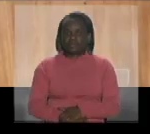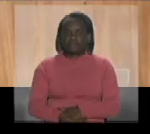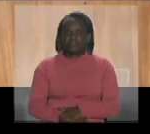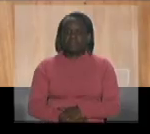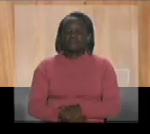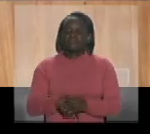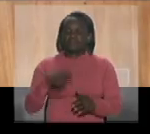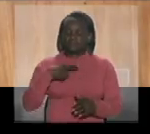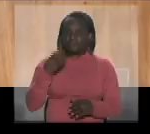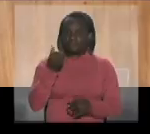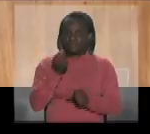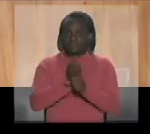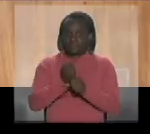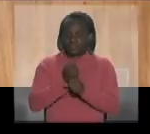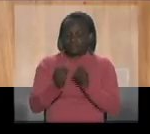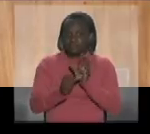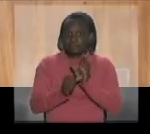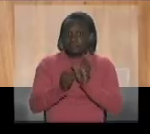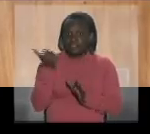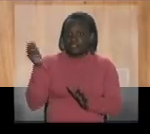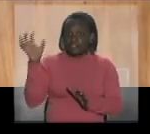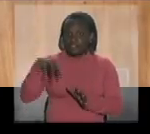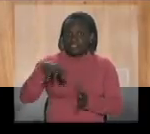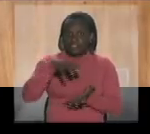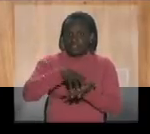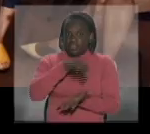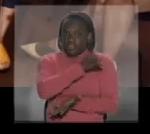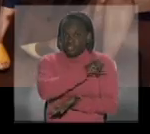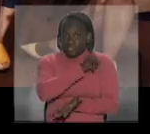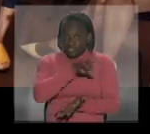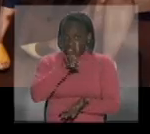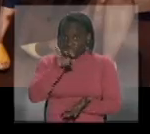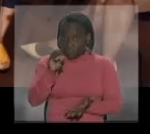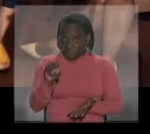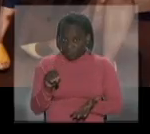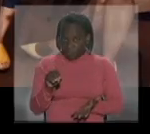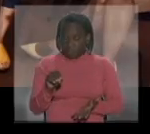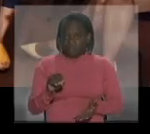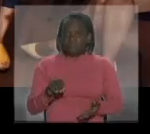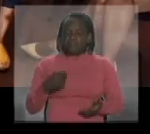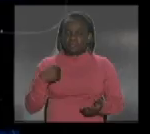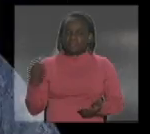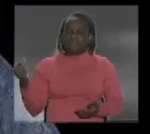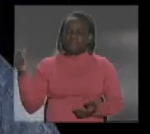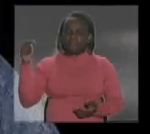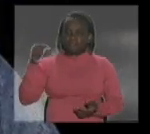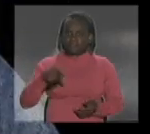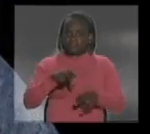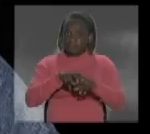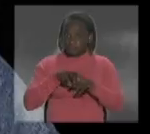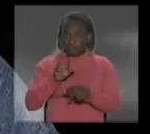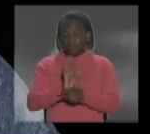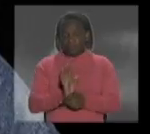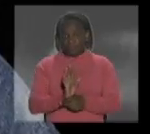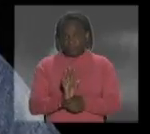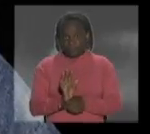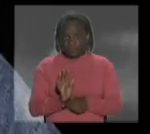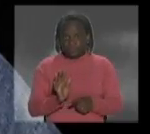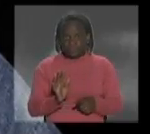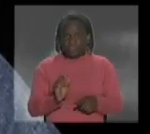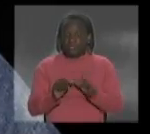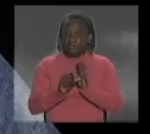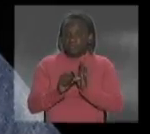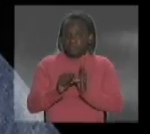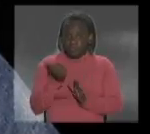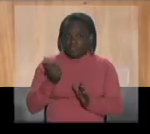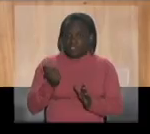Fazem 6 anos que eu vim pela primeira vez no centro da cidade, aqui no Rio, né? E eu vim por causa do cinema. E a